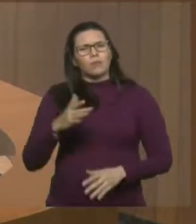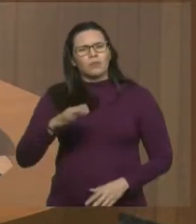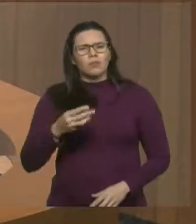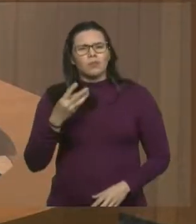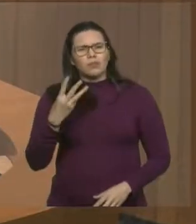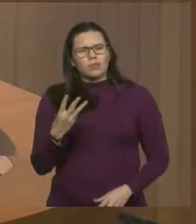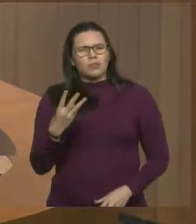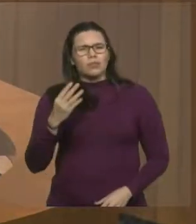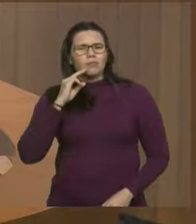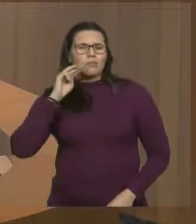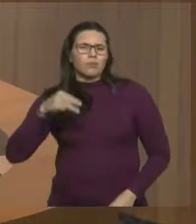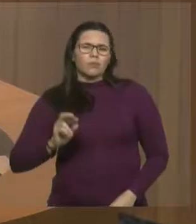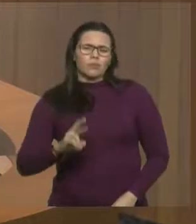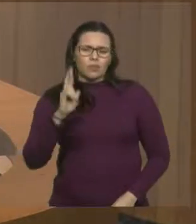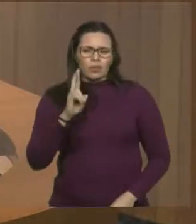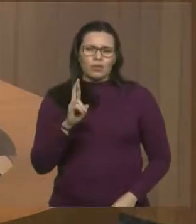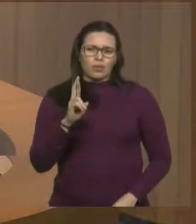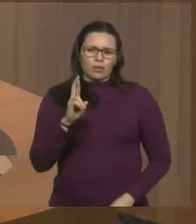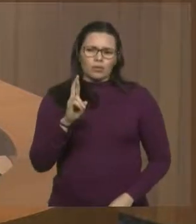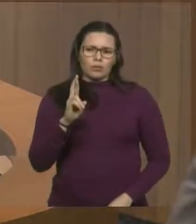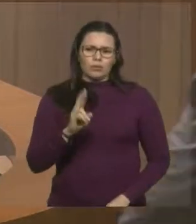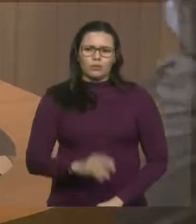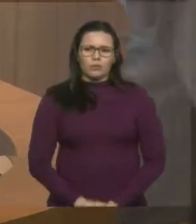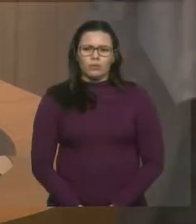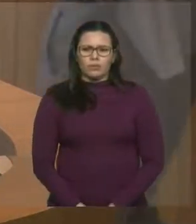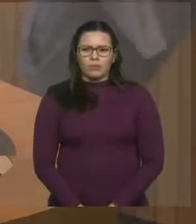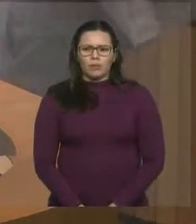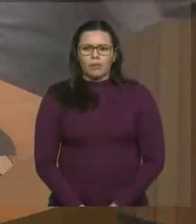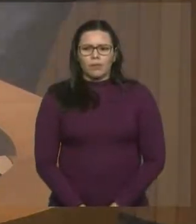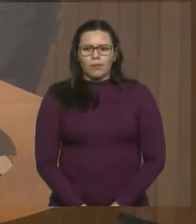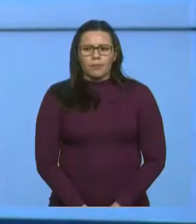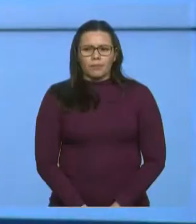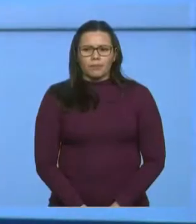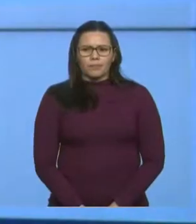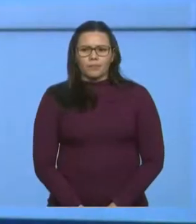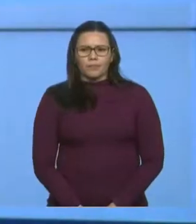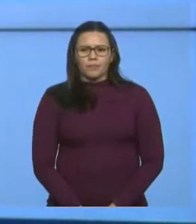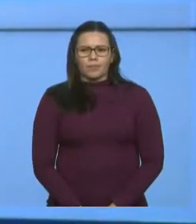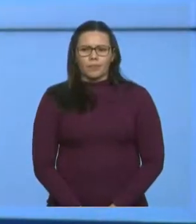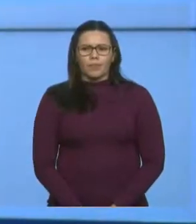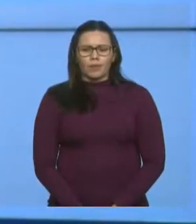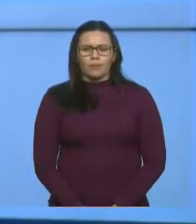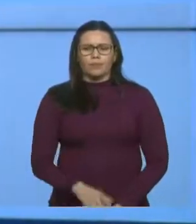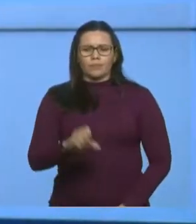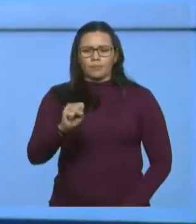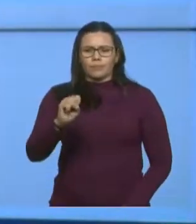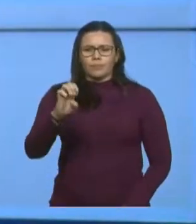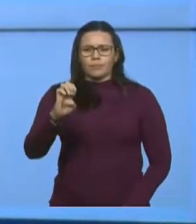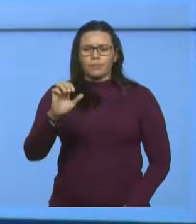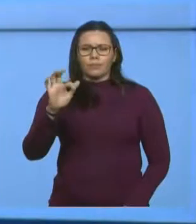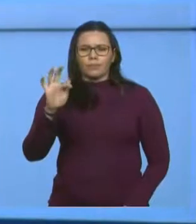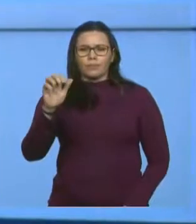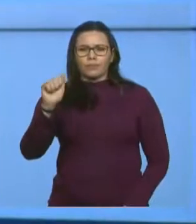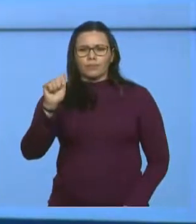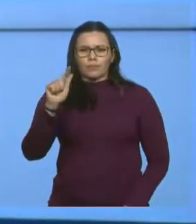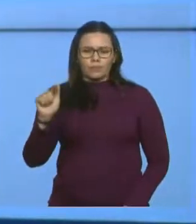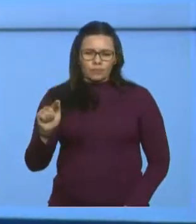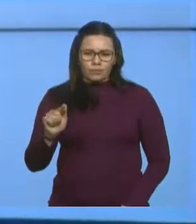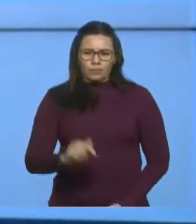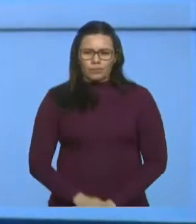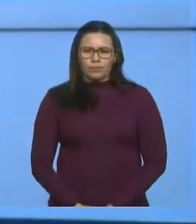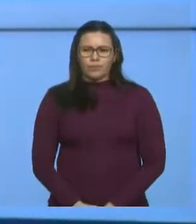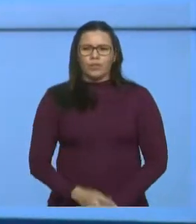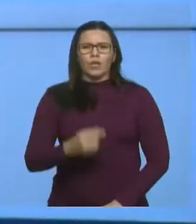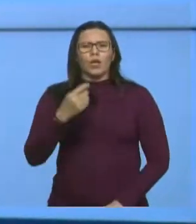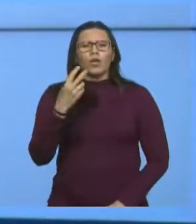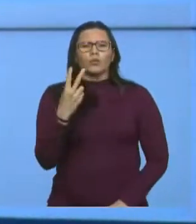por ano no Fundo Estadual de Combate ao Câncer. Então, a Cefaz arrecadou, com aquela arrecadação relacionada aos derivados